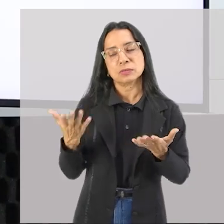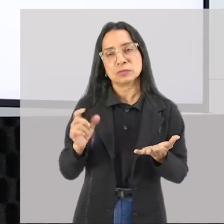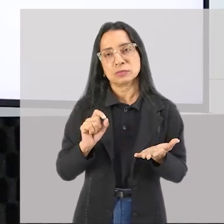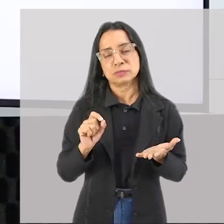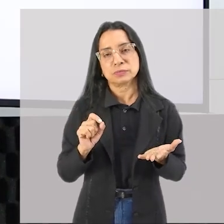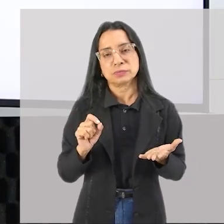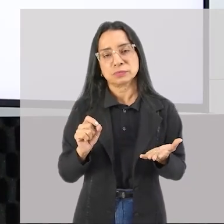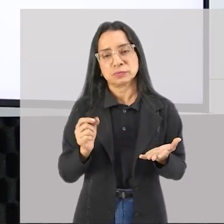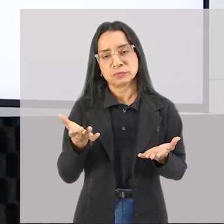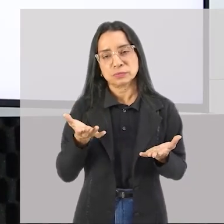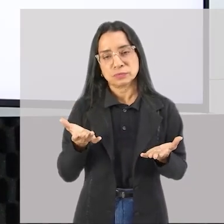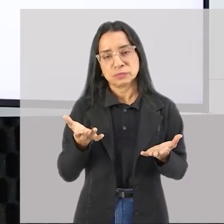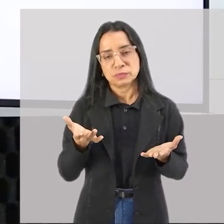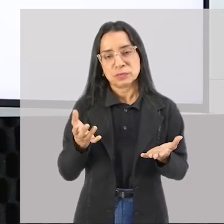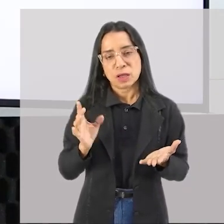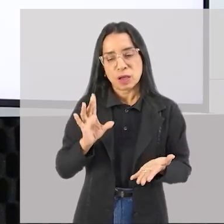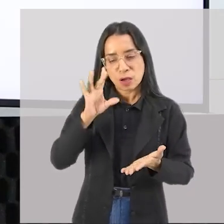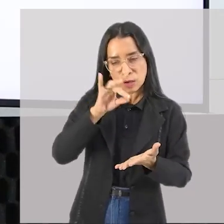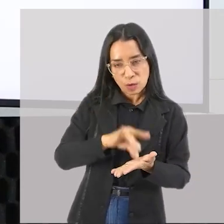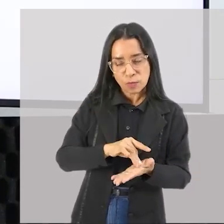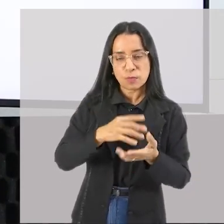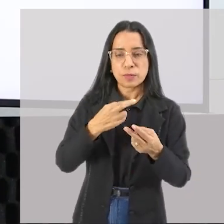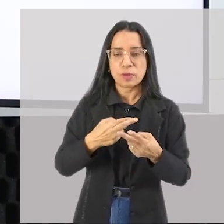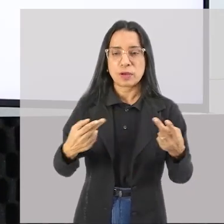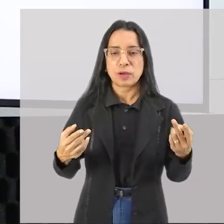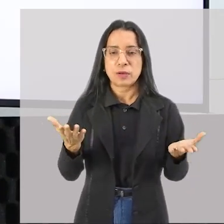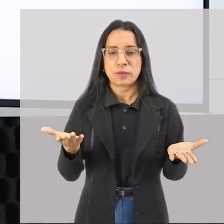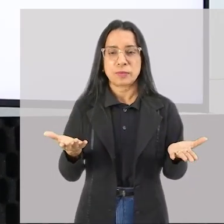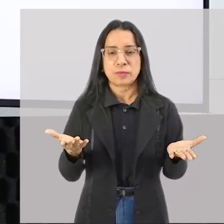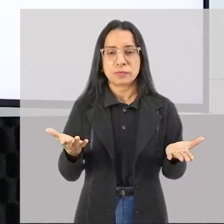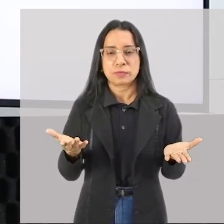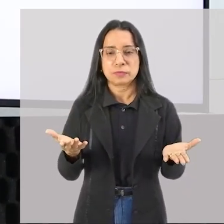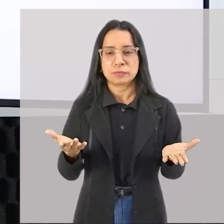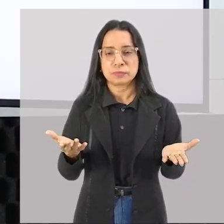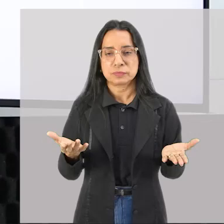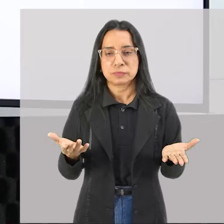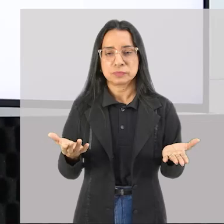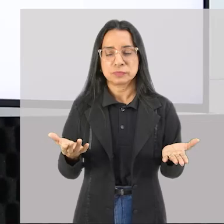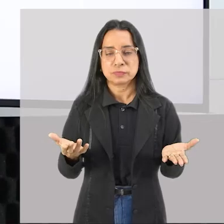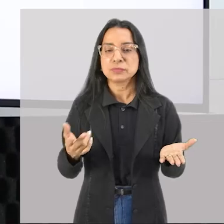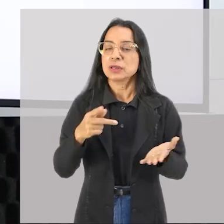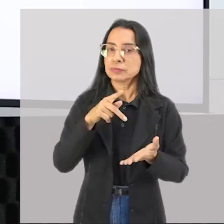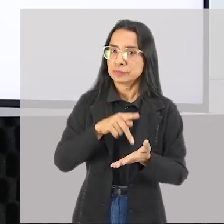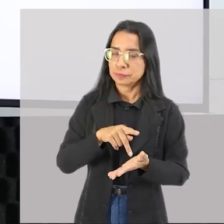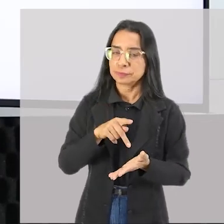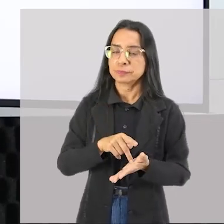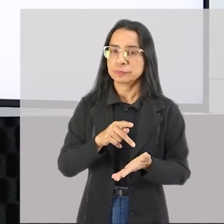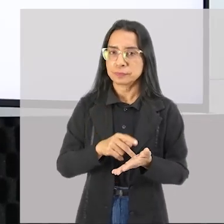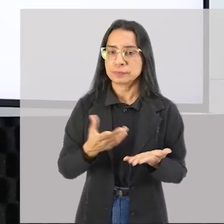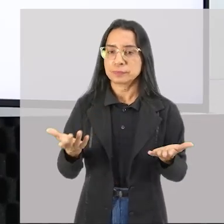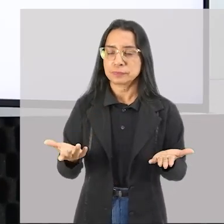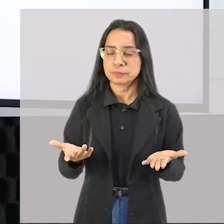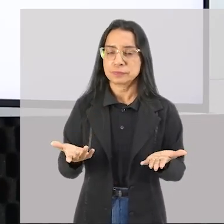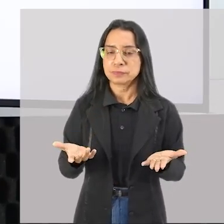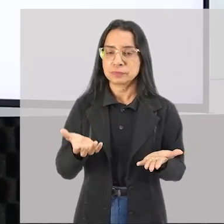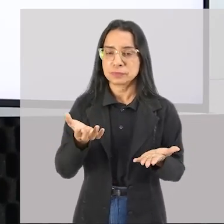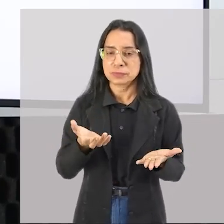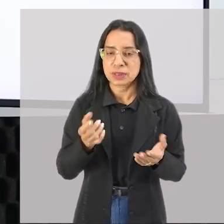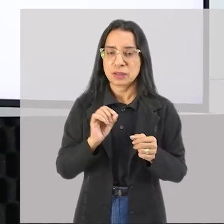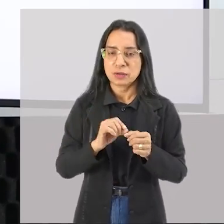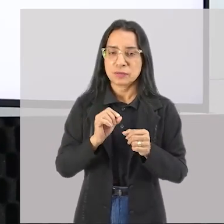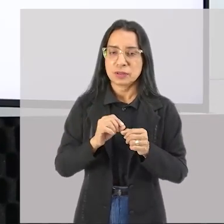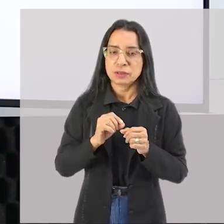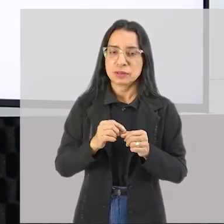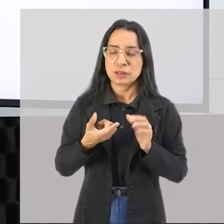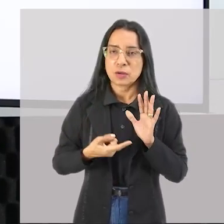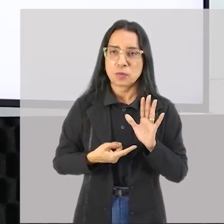de confirmar algo. Então, você diz na verdade, de fato. Então, quando você quer fazer